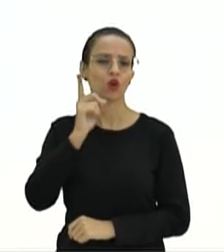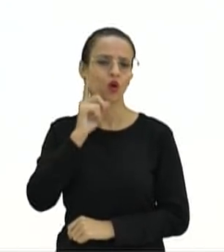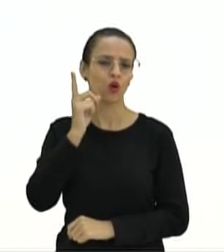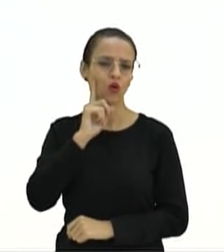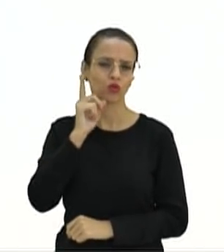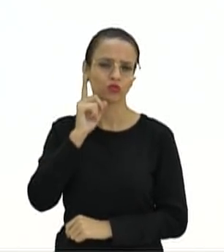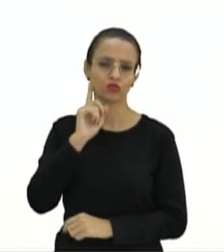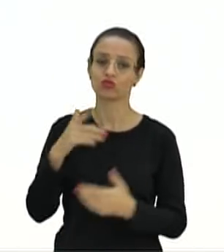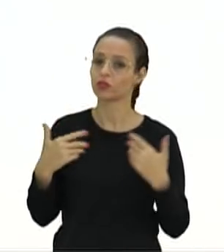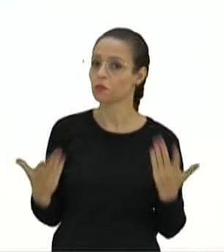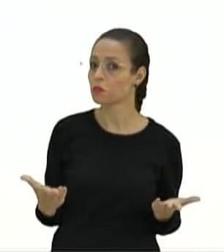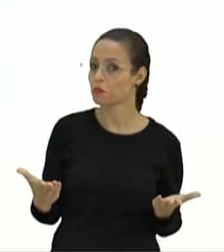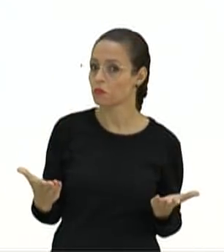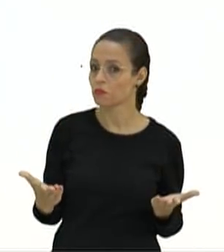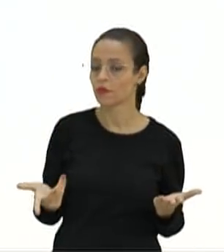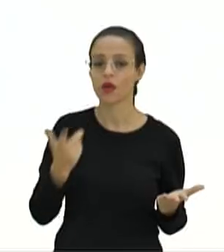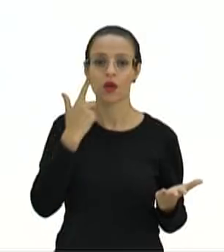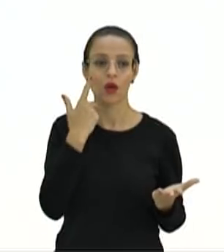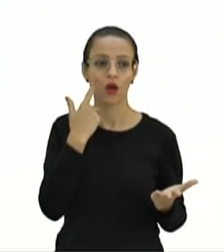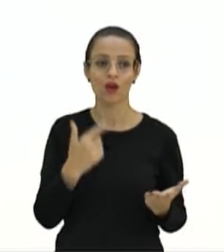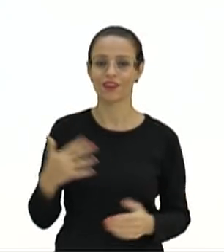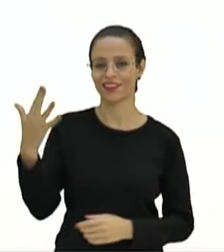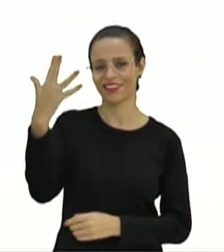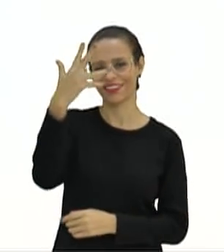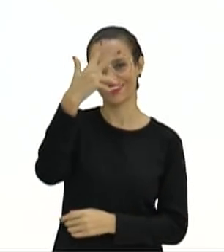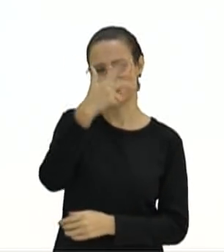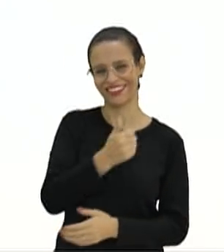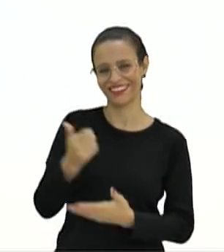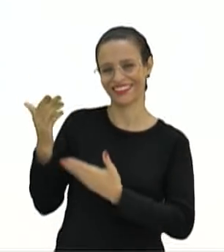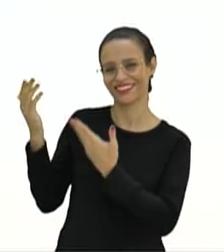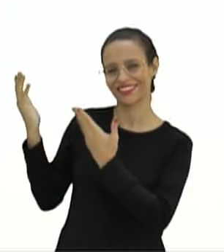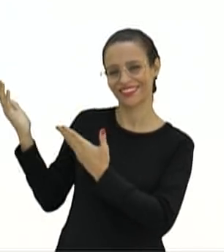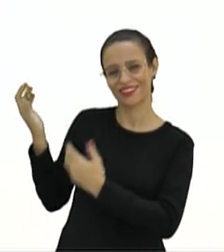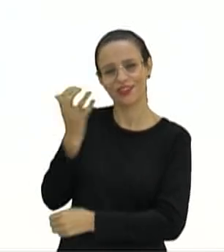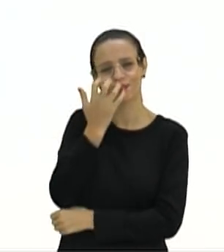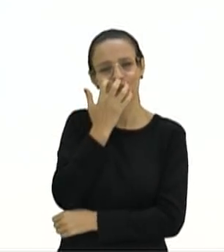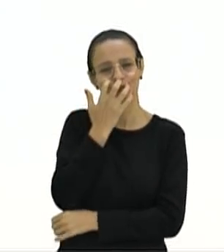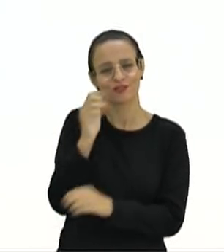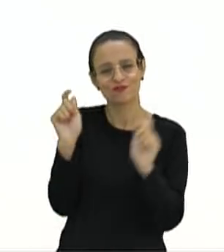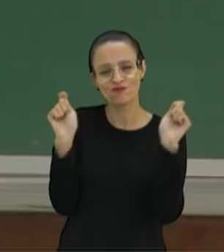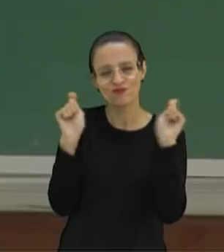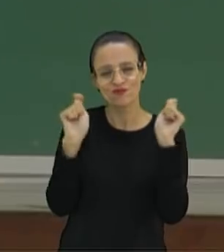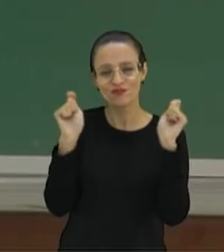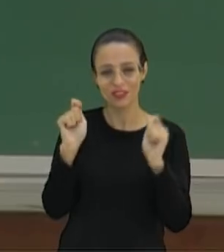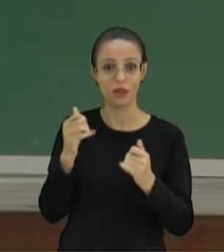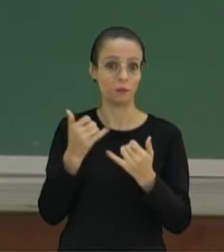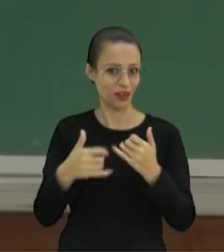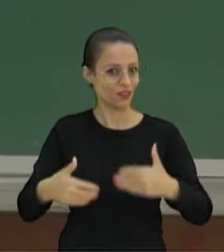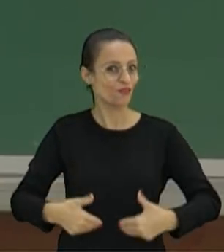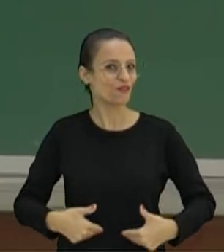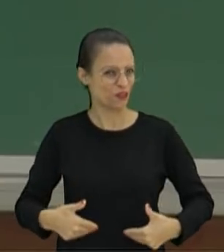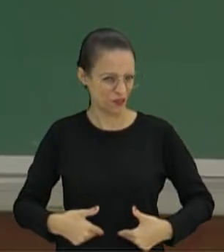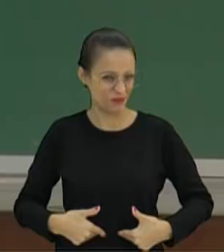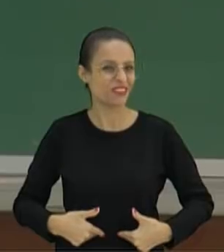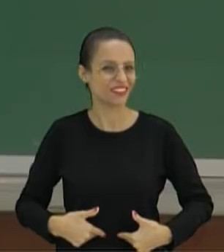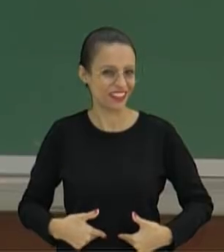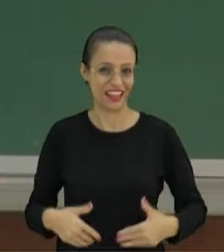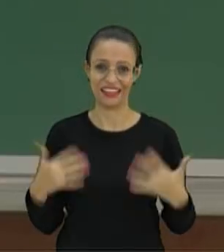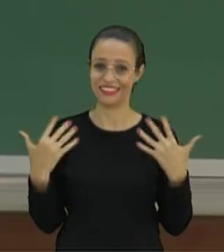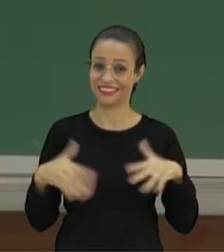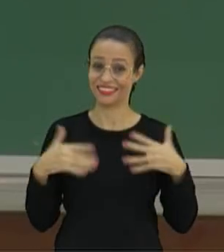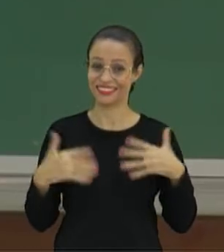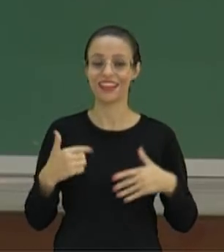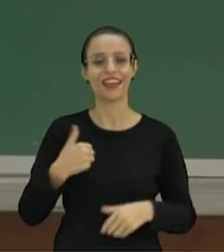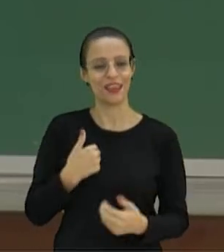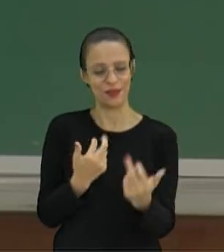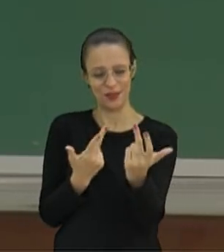dia? Olha que lindo ali o nosso cachorrinho, hein? Parece que tá com fome, né? Ai, ai, ai,